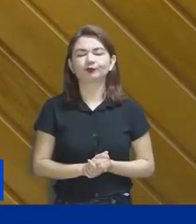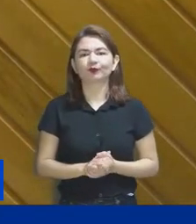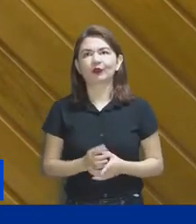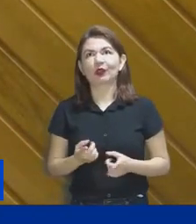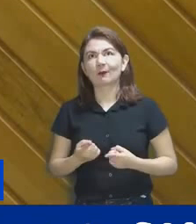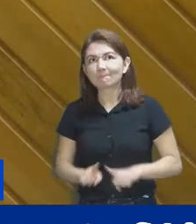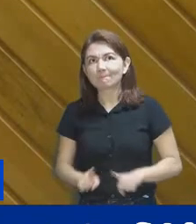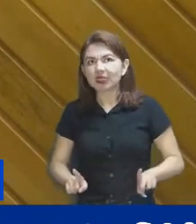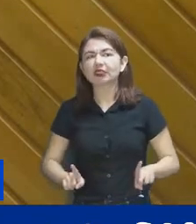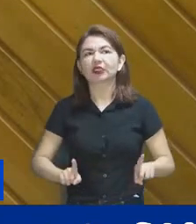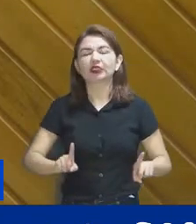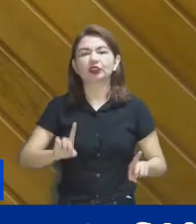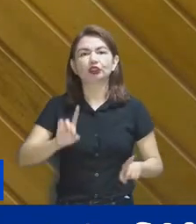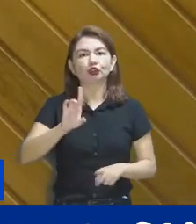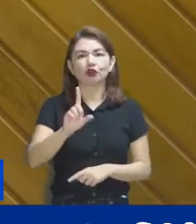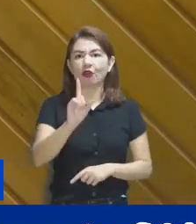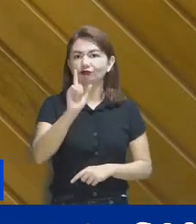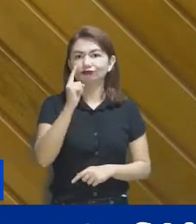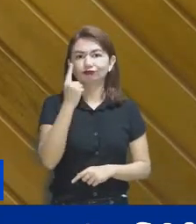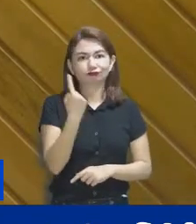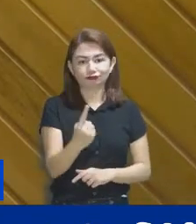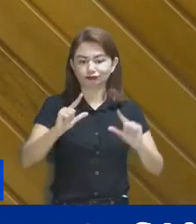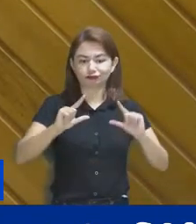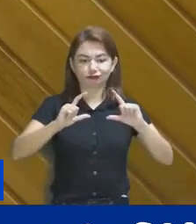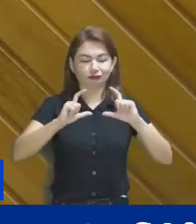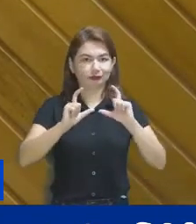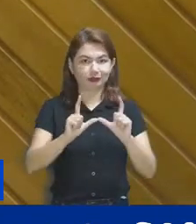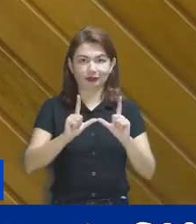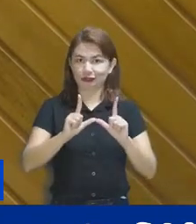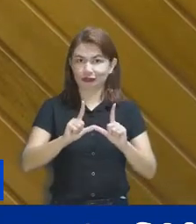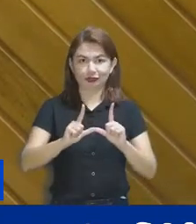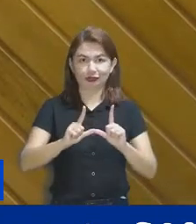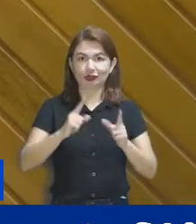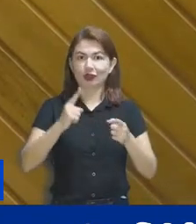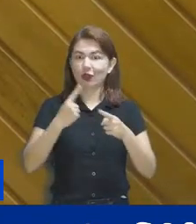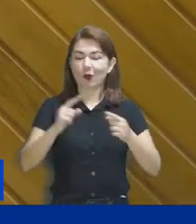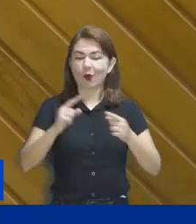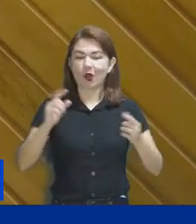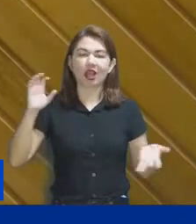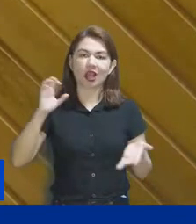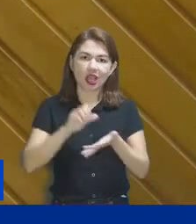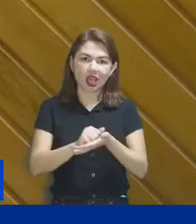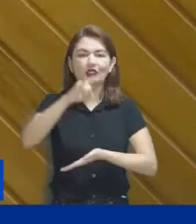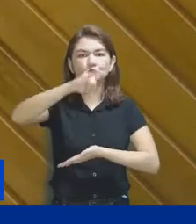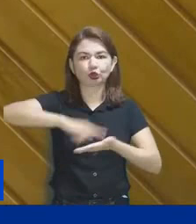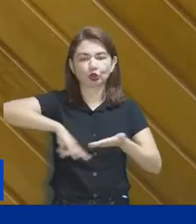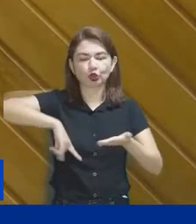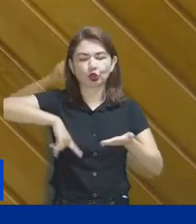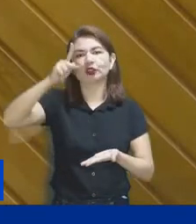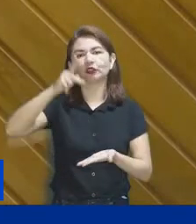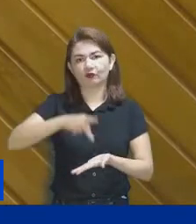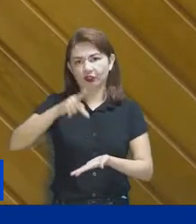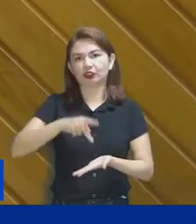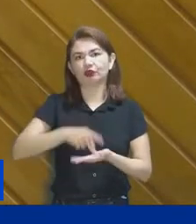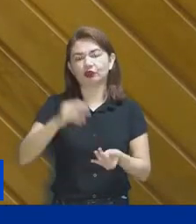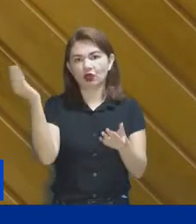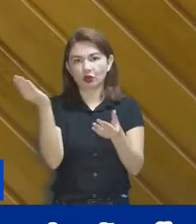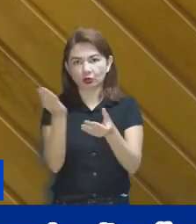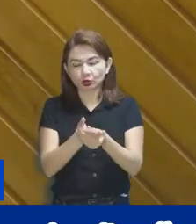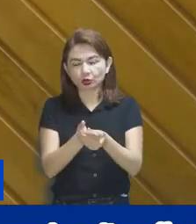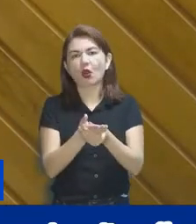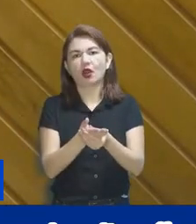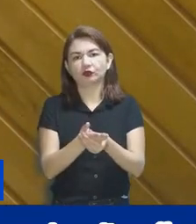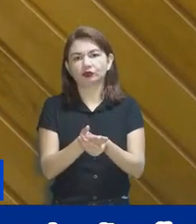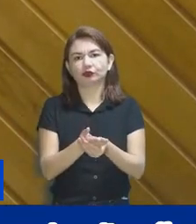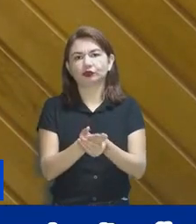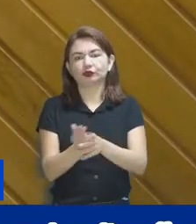só havia um santinho, e não vários, porque isso está registrado por documento oficial, que foi a lavratura do auto de apreensão.